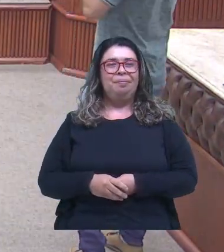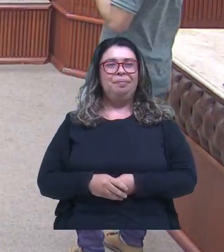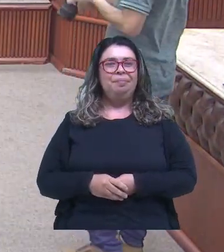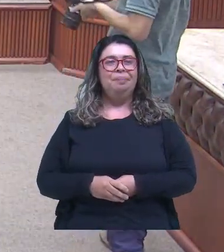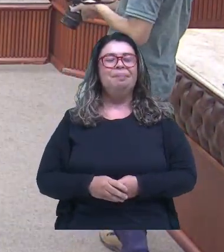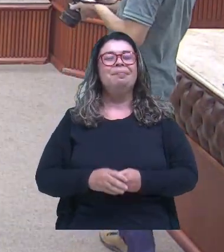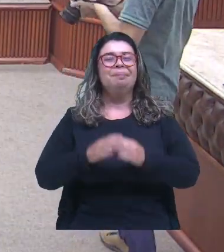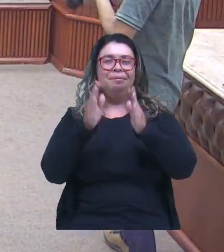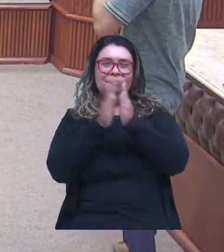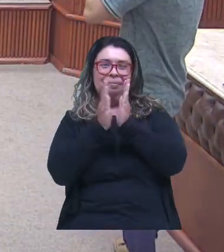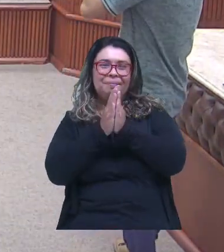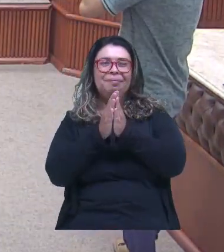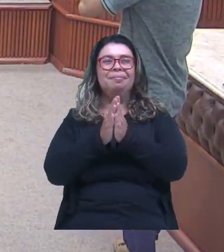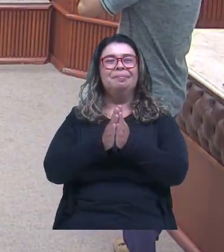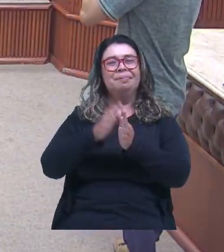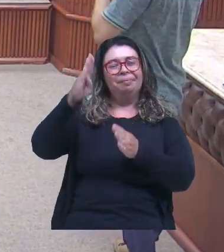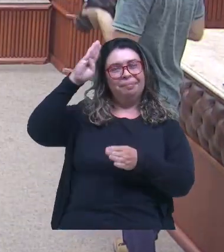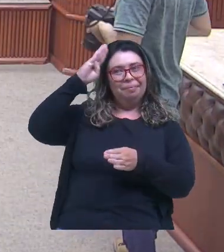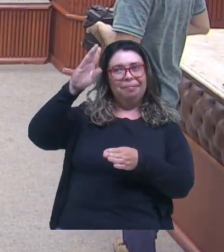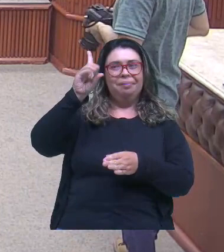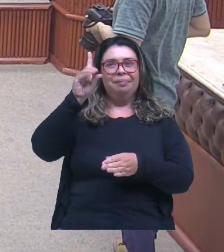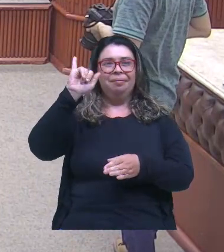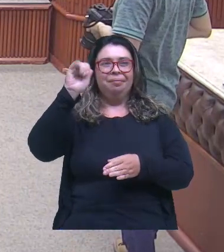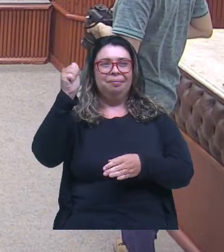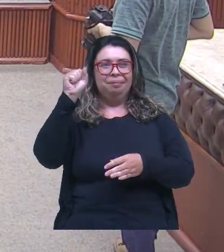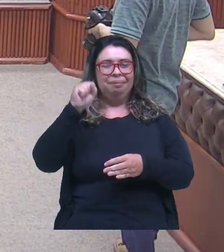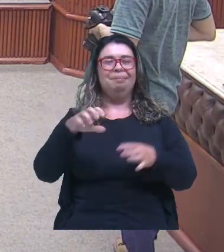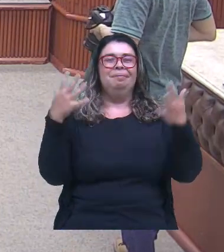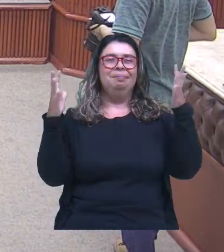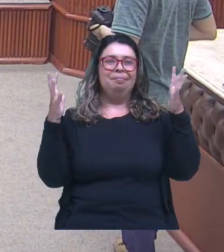Dias. E o nosso muito obrigado, por favor.